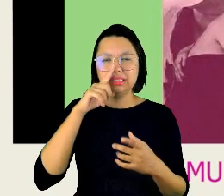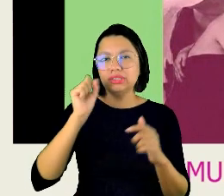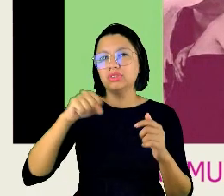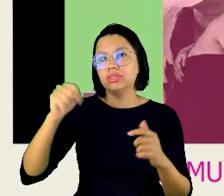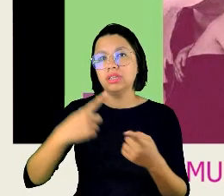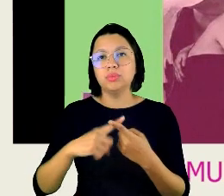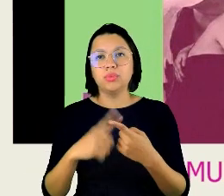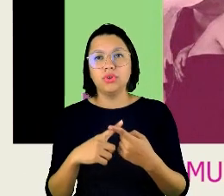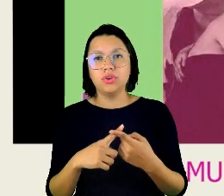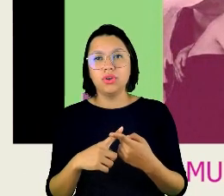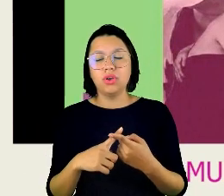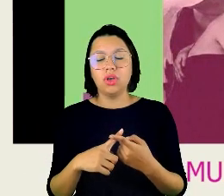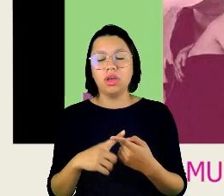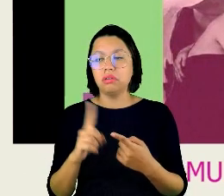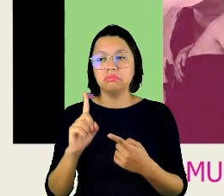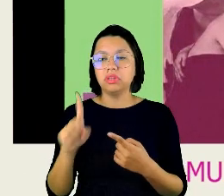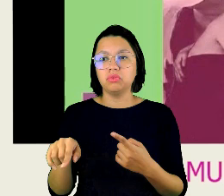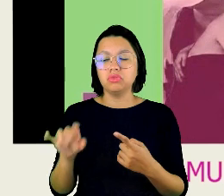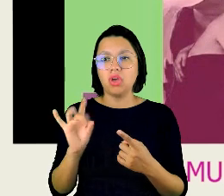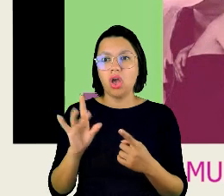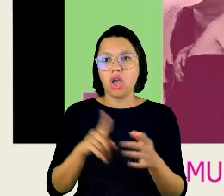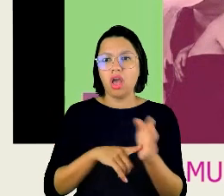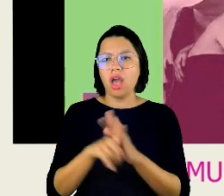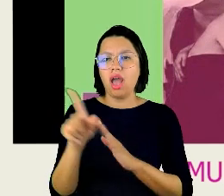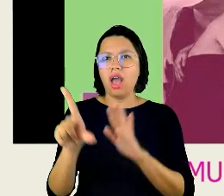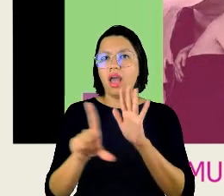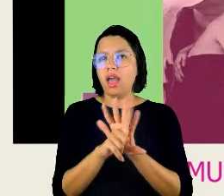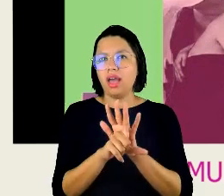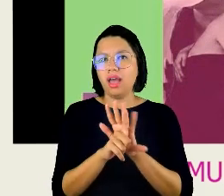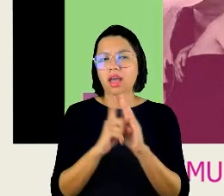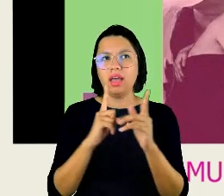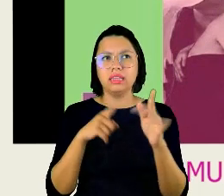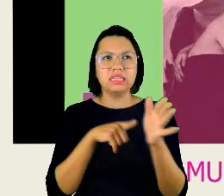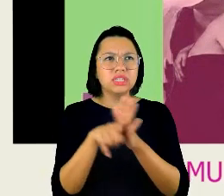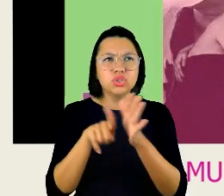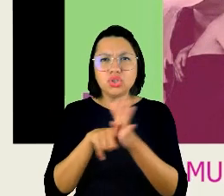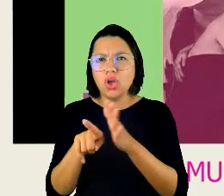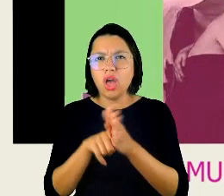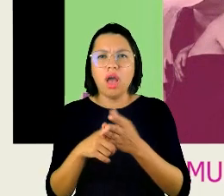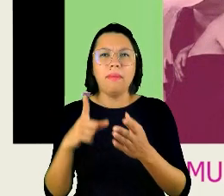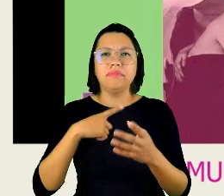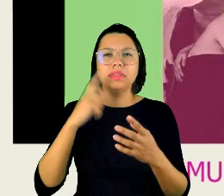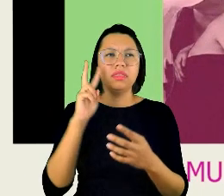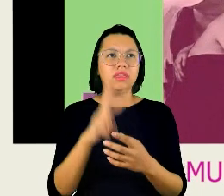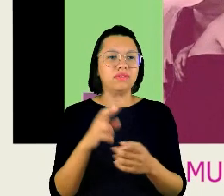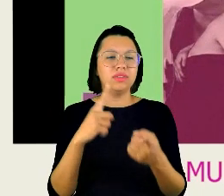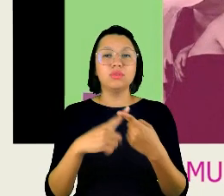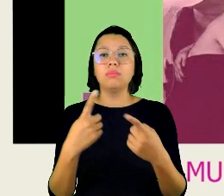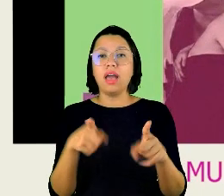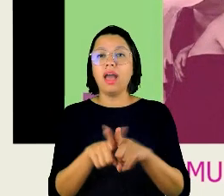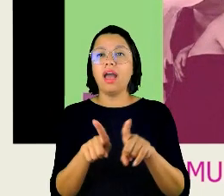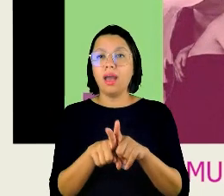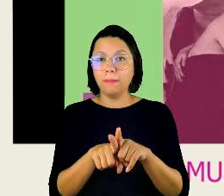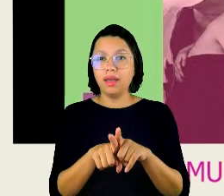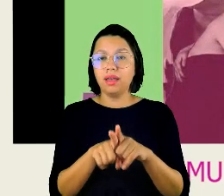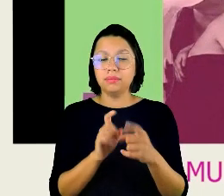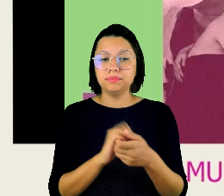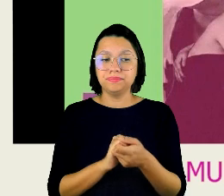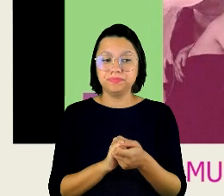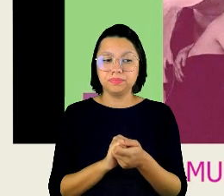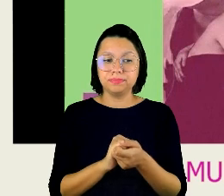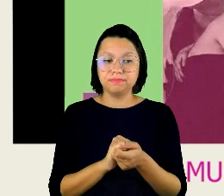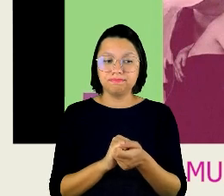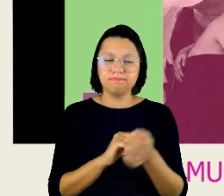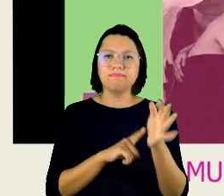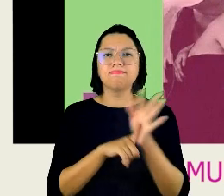né? Porque não só pela questão da lei, né? Desses questionamentos que a gente tem visto, mas também